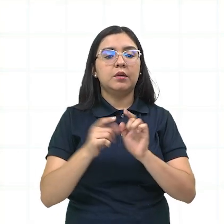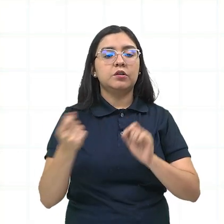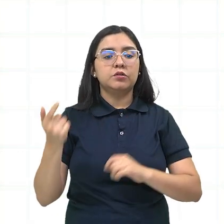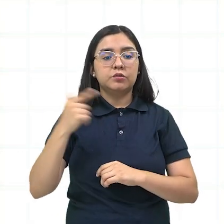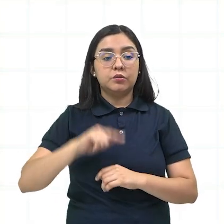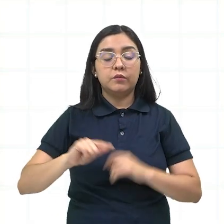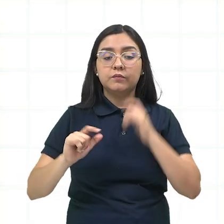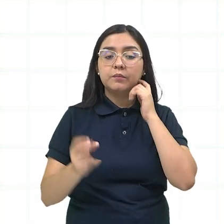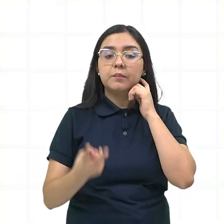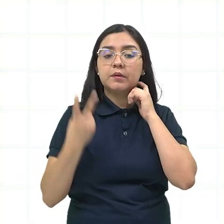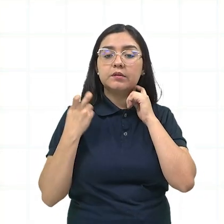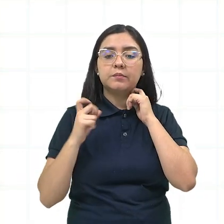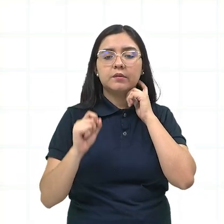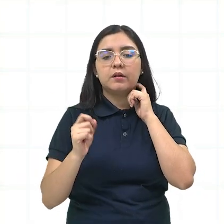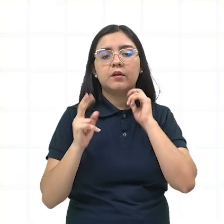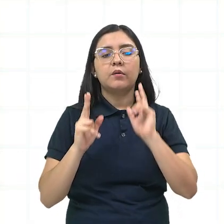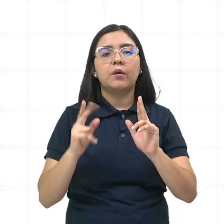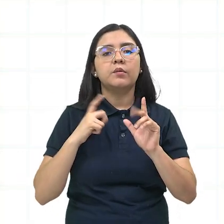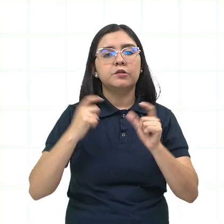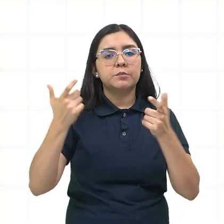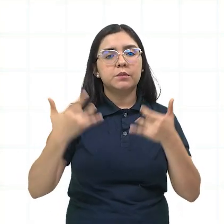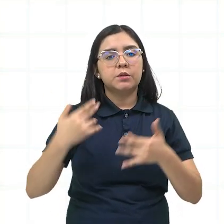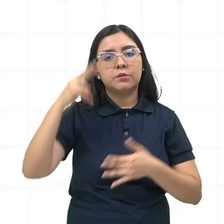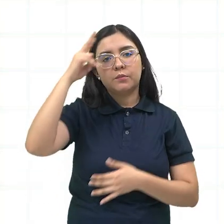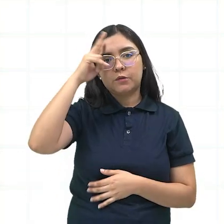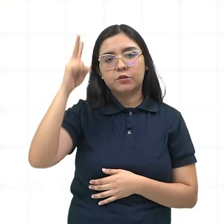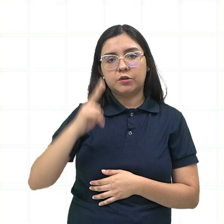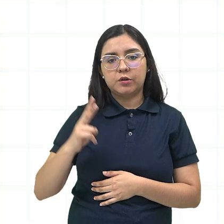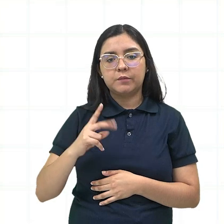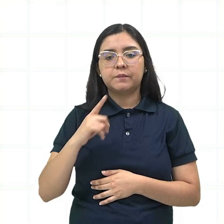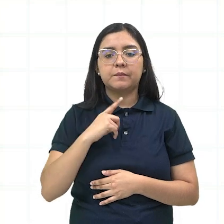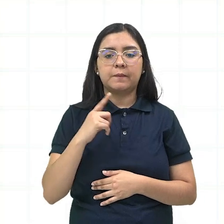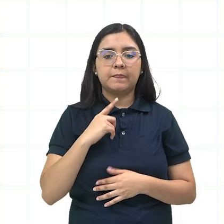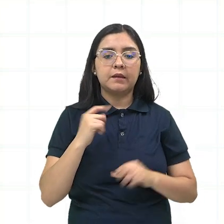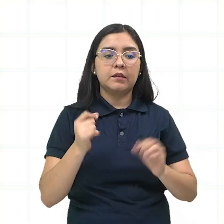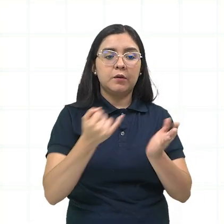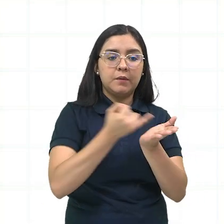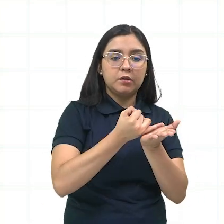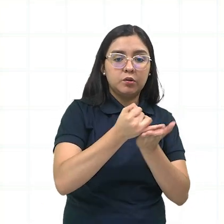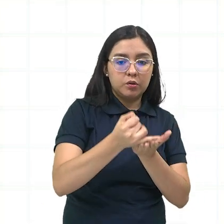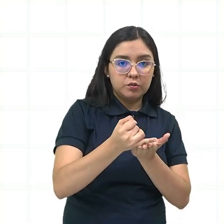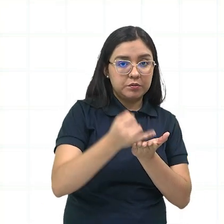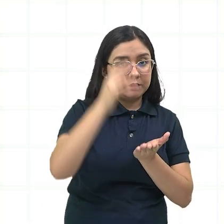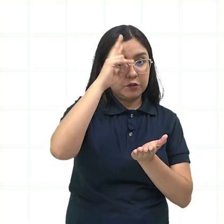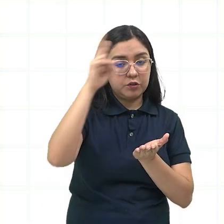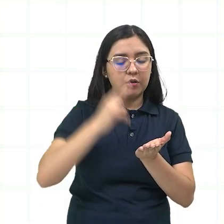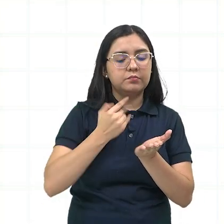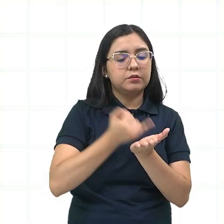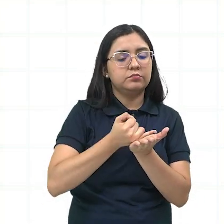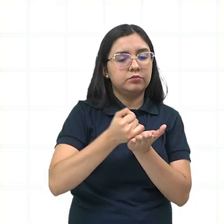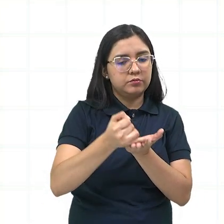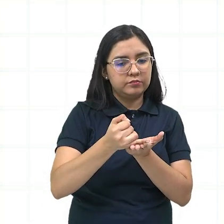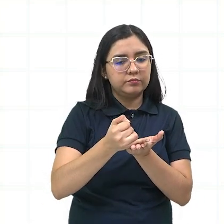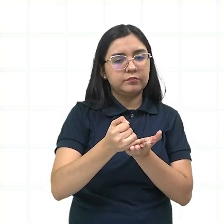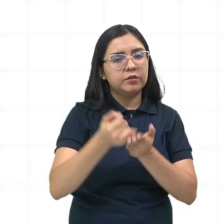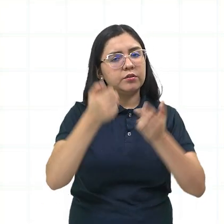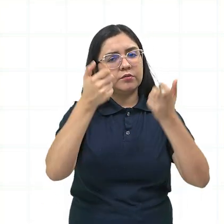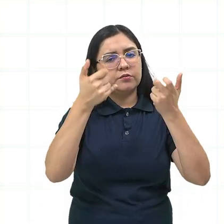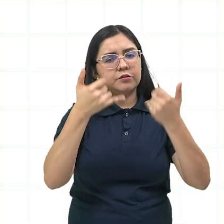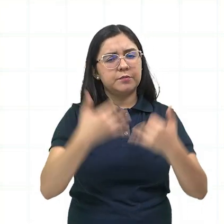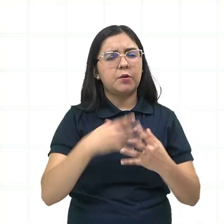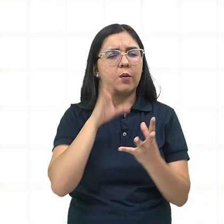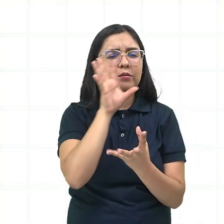recapitulação. Perceba que é como se estivesse contando uma história. Eu tenho uma introdução da história, ou seja, eu conto